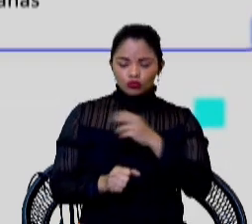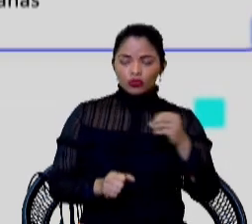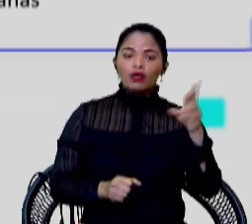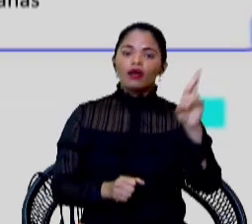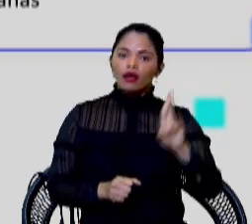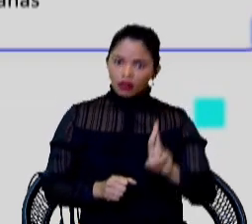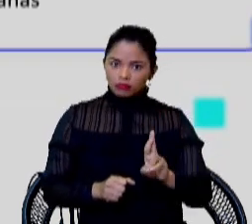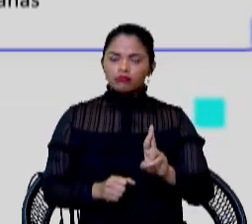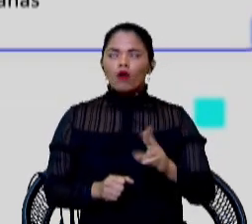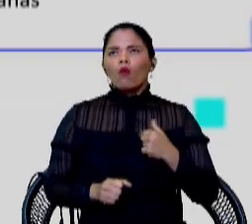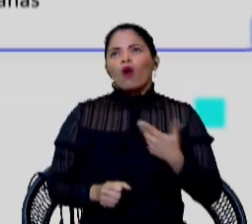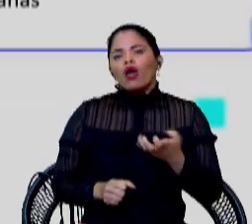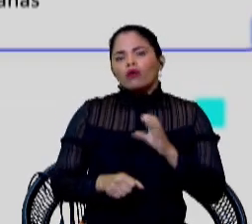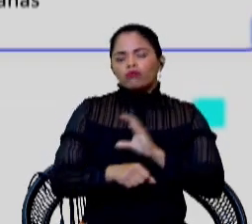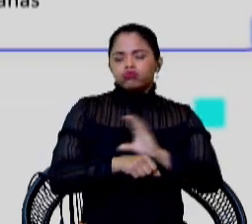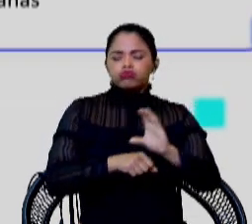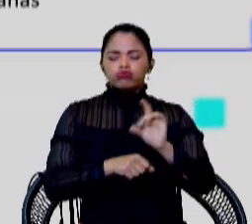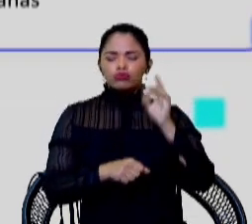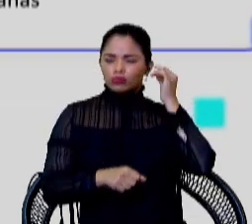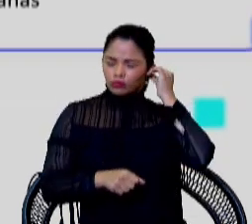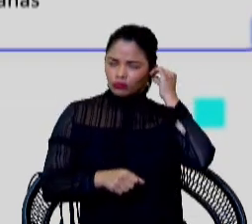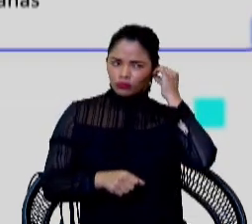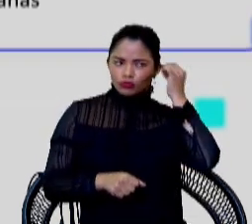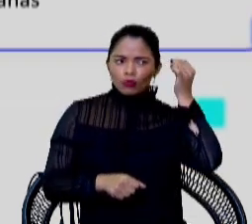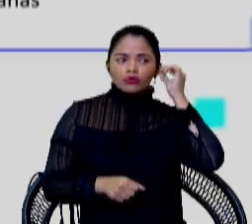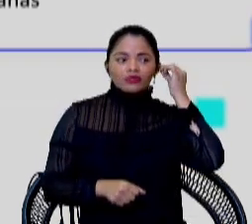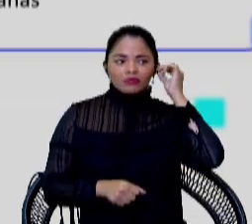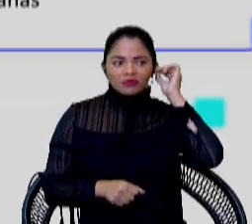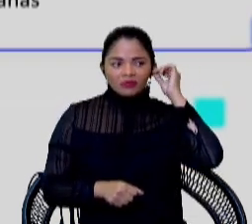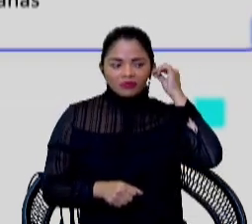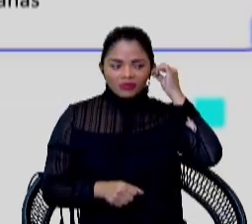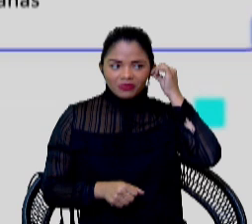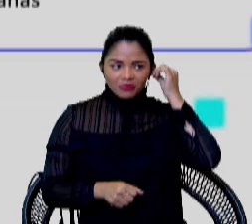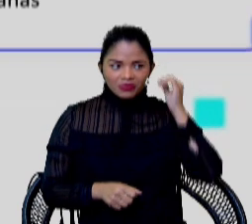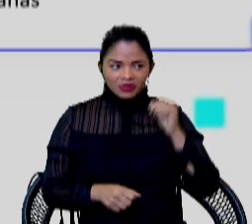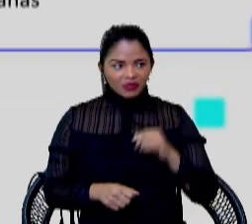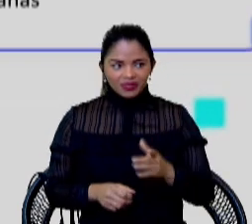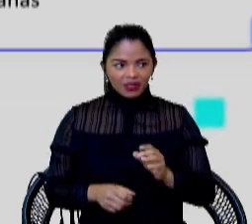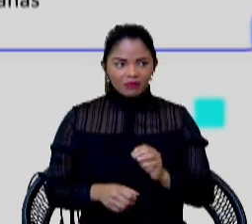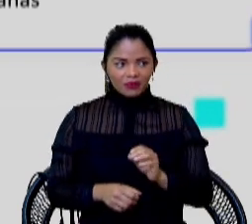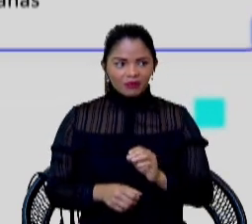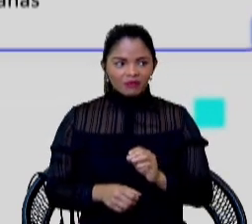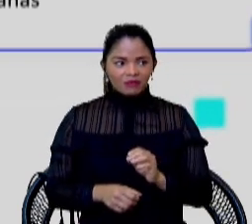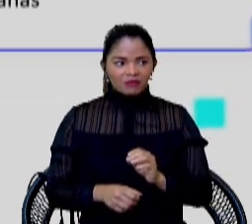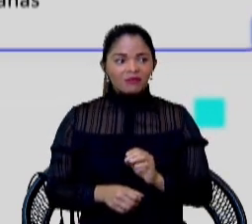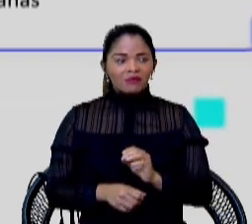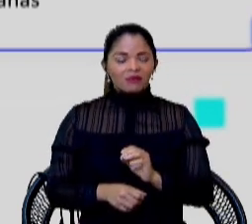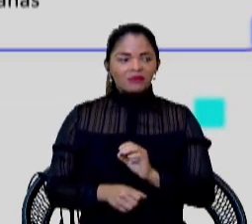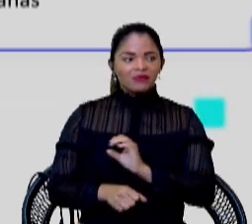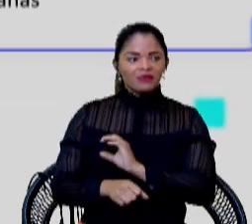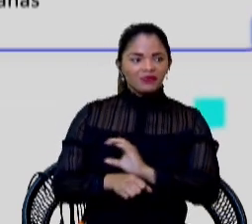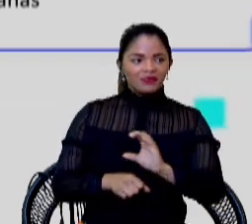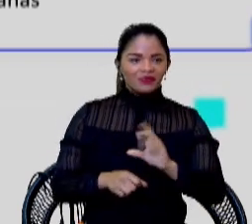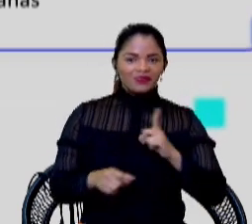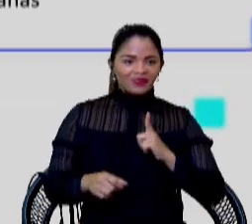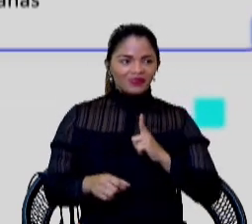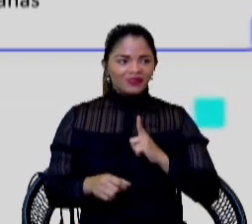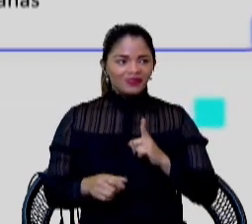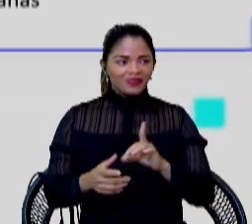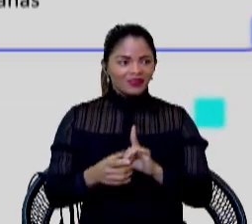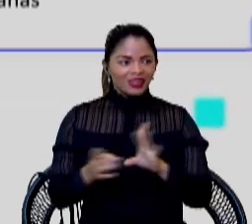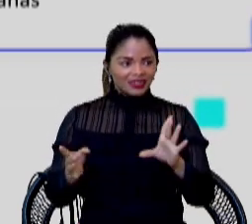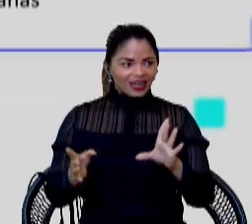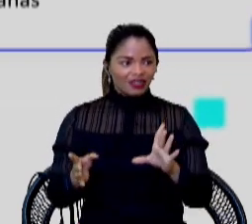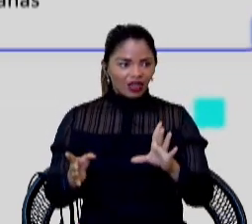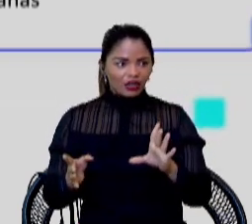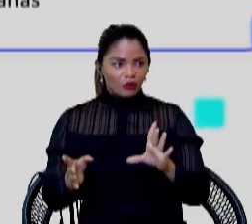Então, eu vou querer gastar R$ 200 durante aí 2 semanas, né? Então, aí a plataforma, ela vai gastando e vai mostrando ali, tá bom?